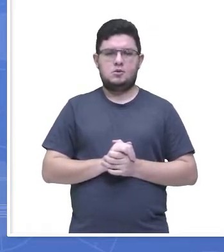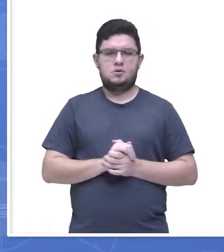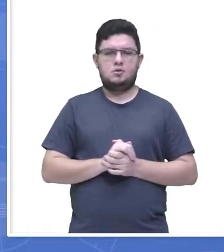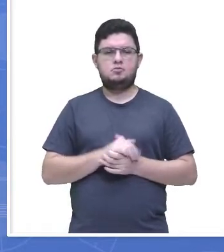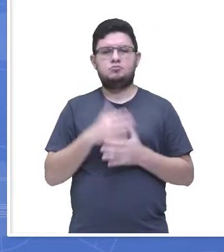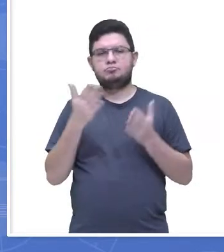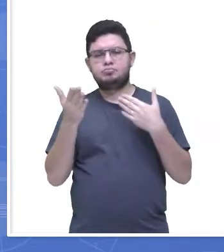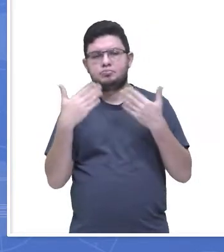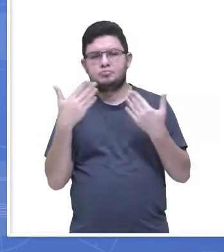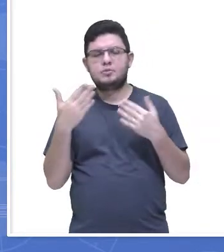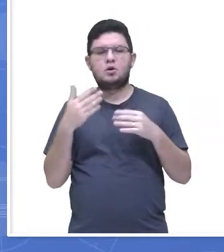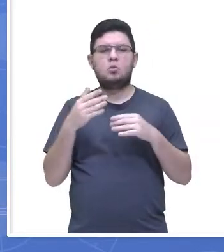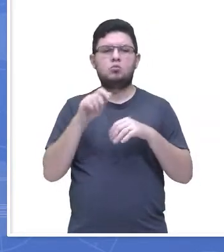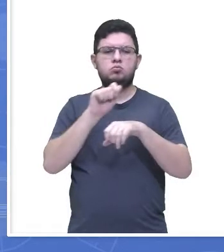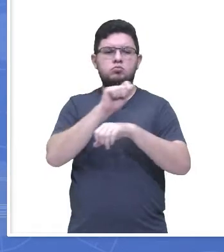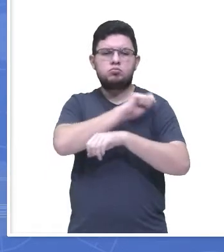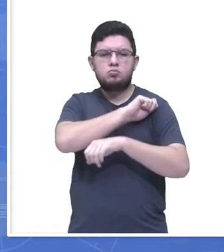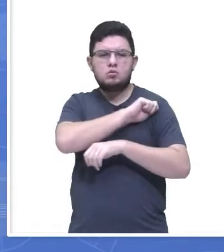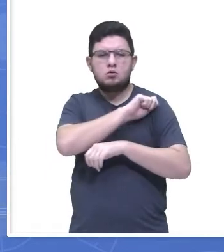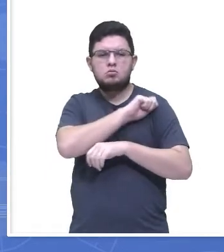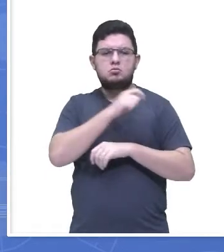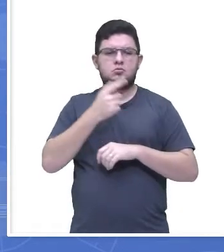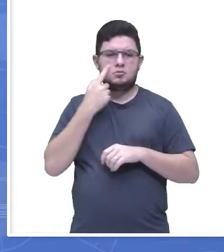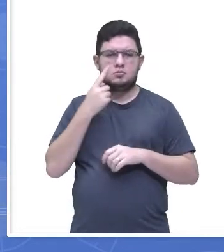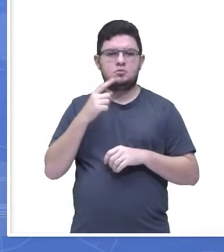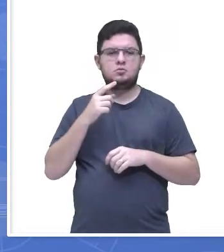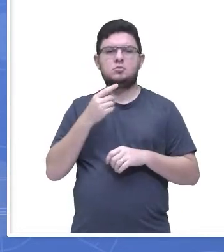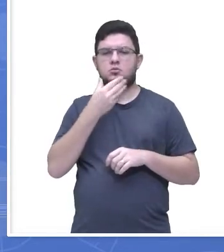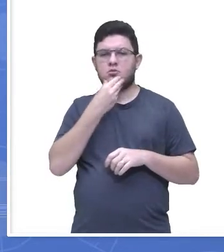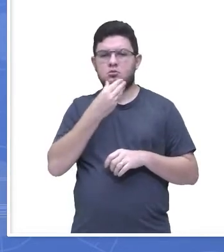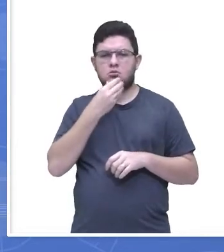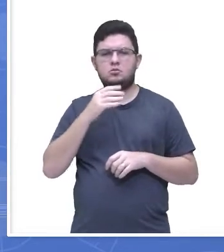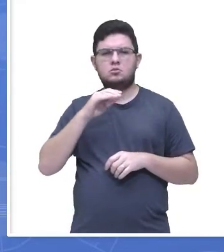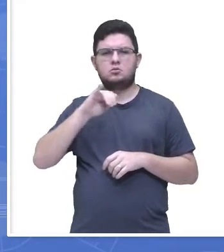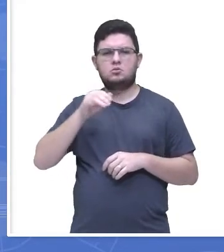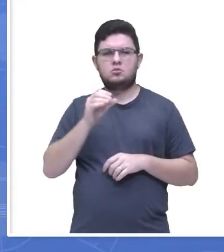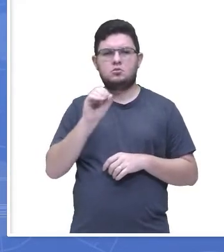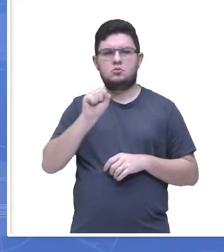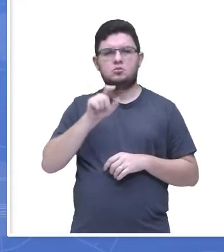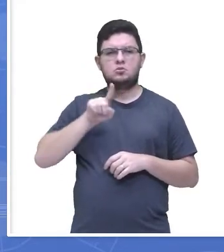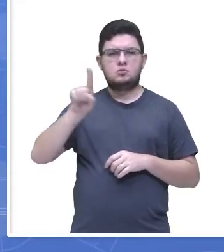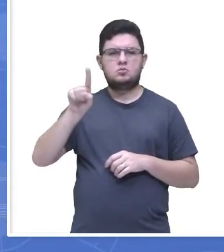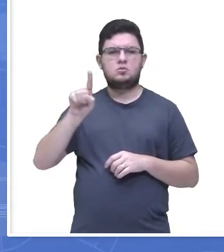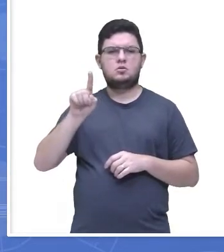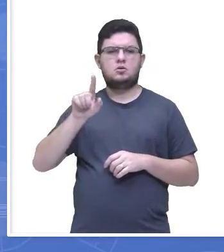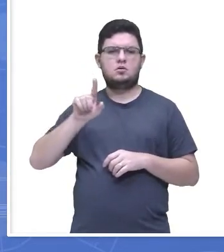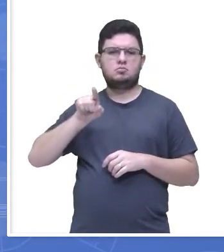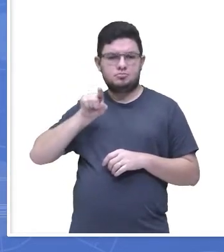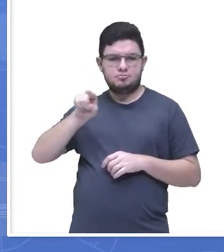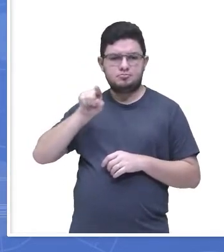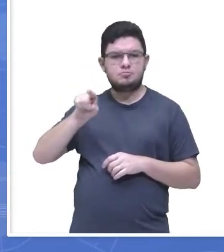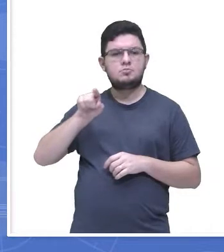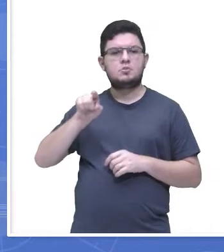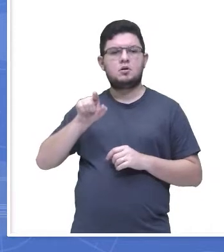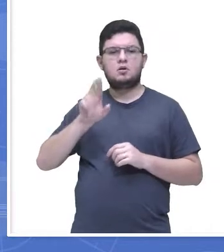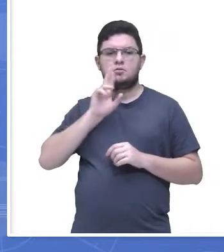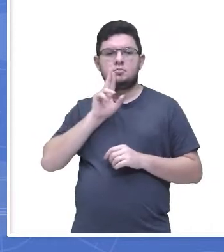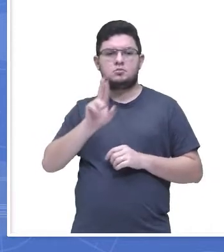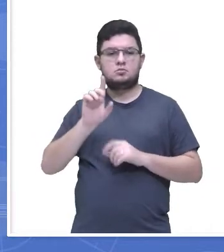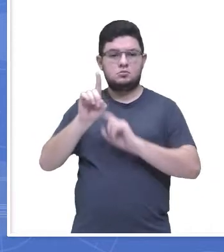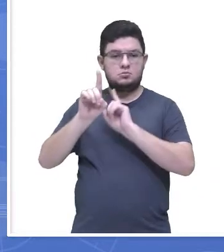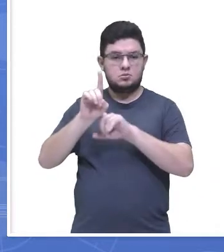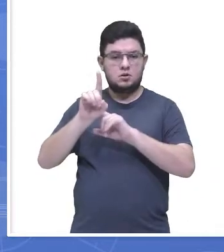vai corrigir, tá certo? Vamos então para a questão 9 de Sociologia, né, do nosso exercitando, que diz o seguinte, ó: